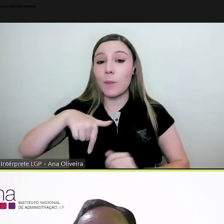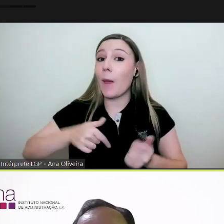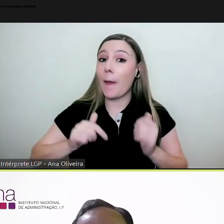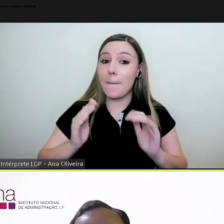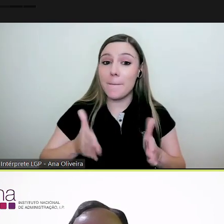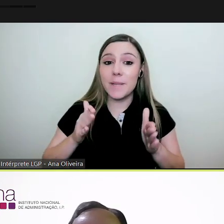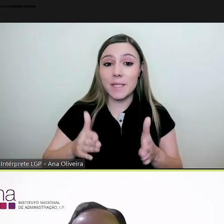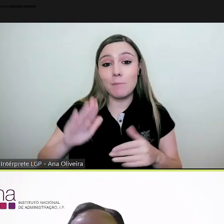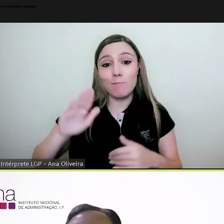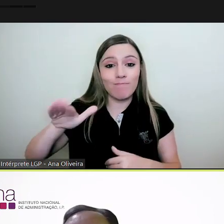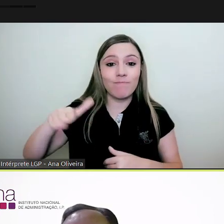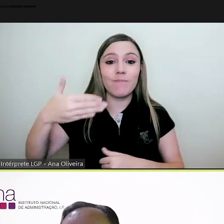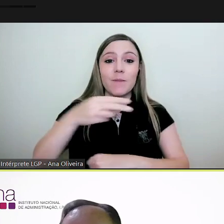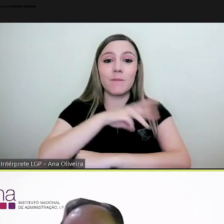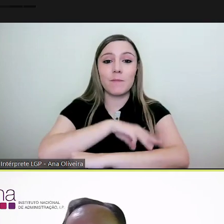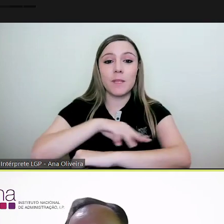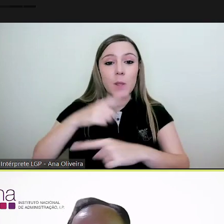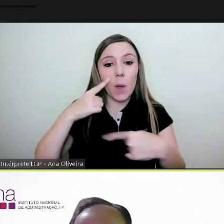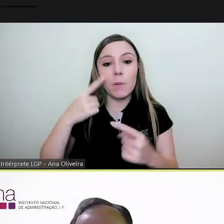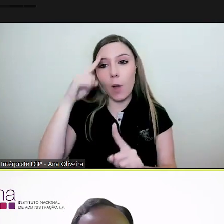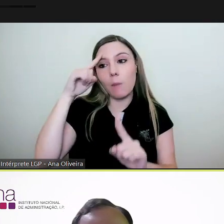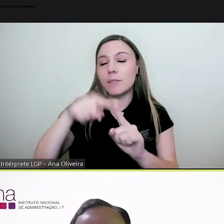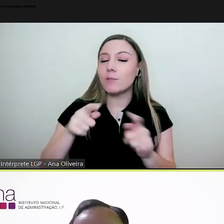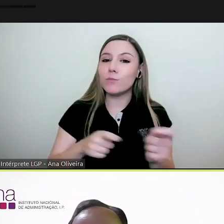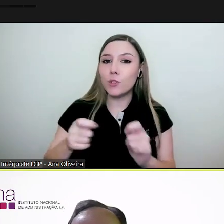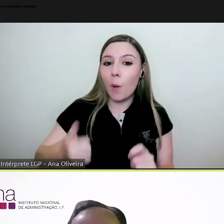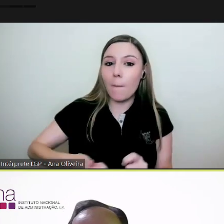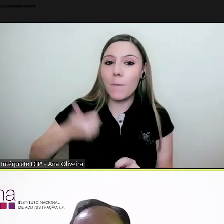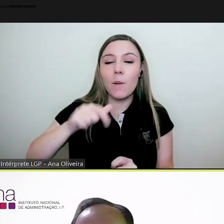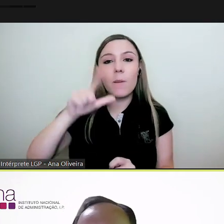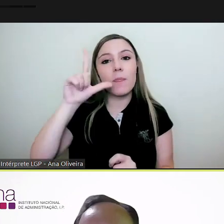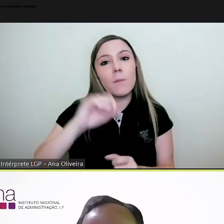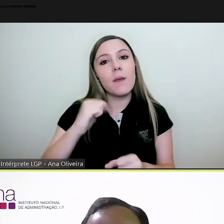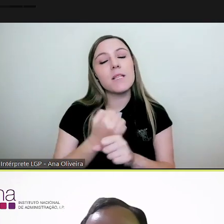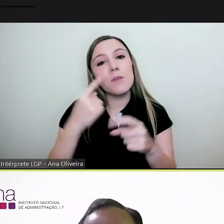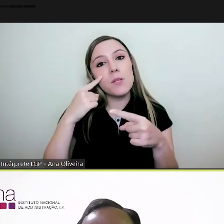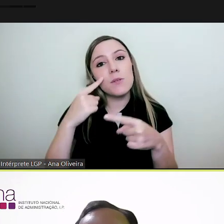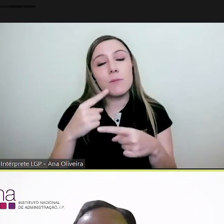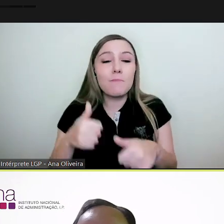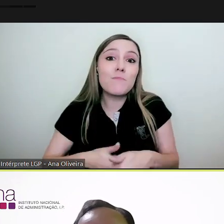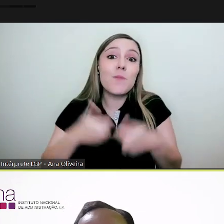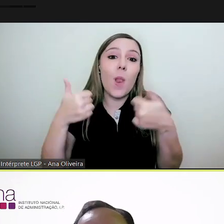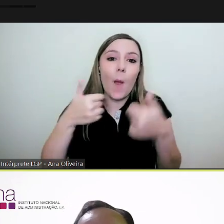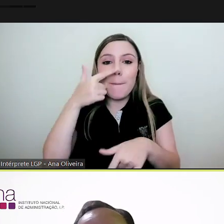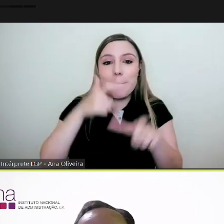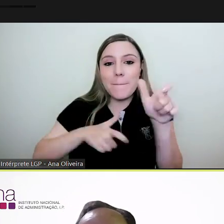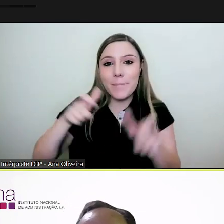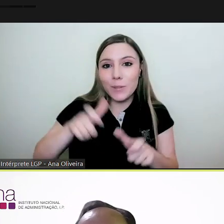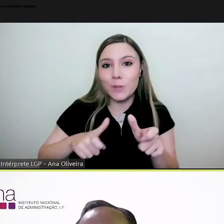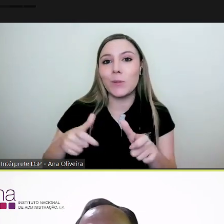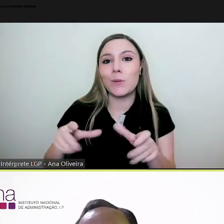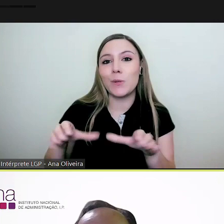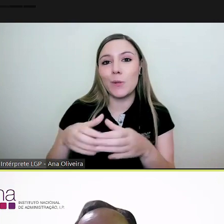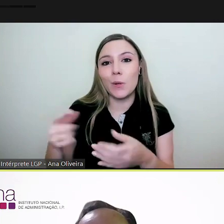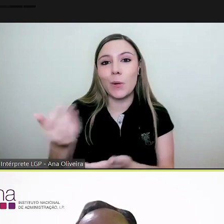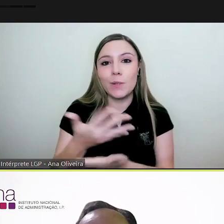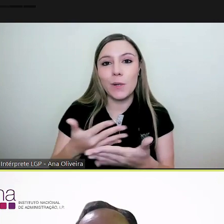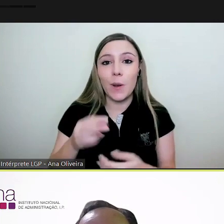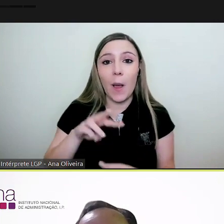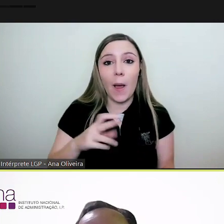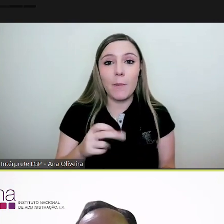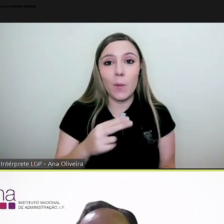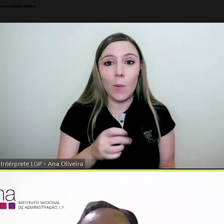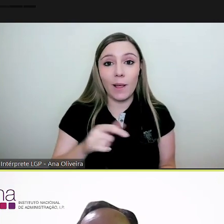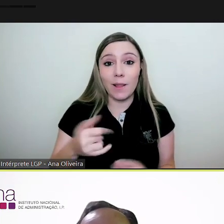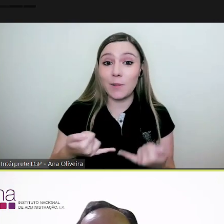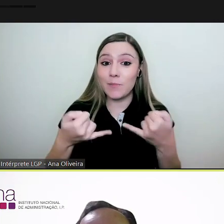na administração pública, para uma melhor gestão e para também um melhor serviço aos cidadãos e aos agentes económicos. Manuela,